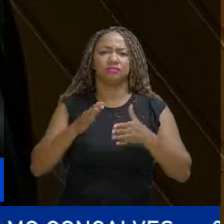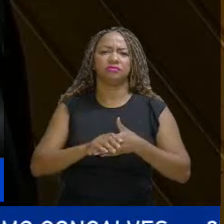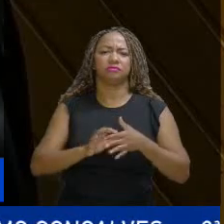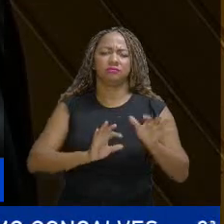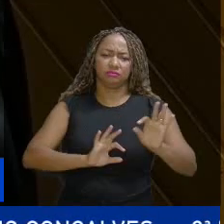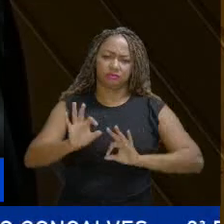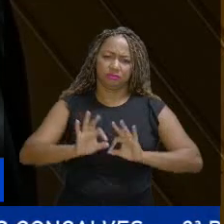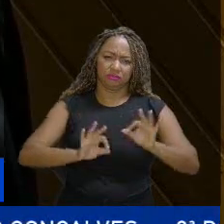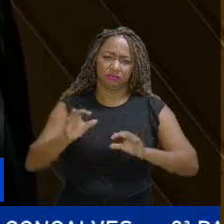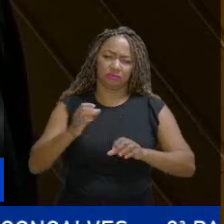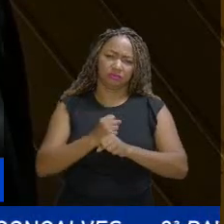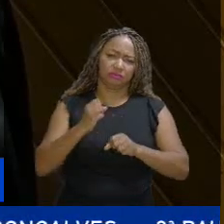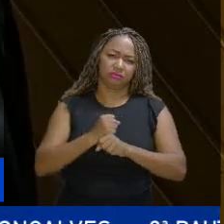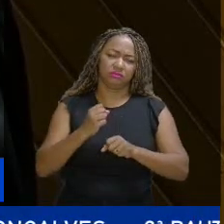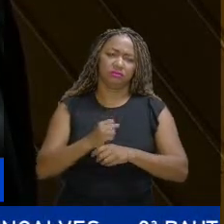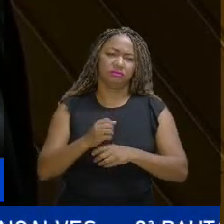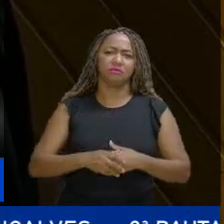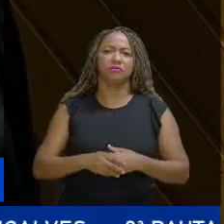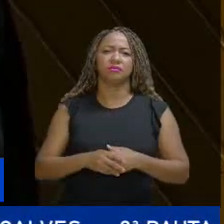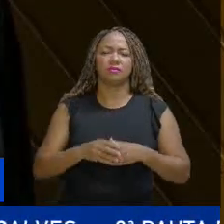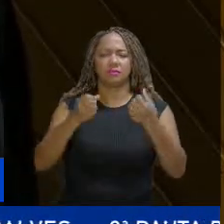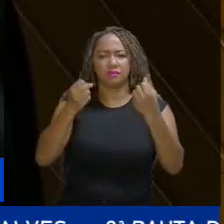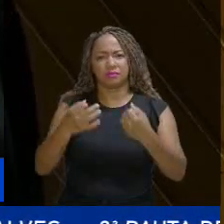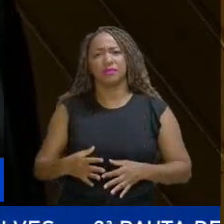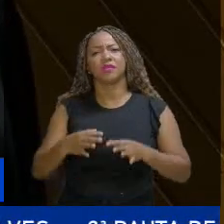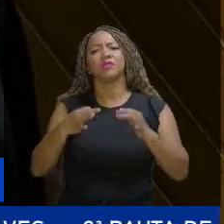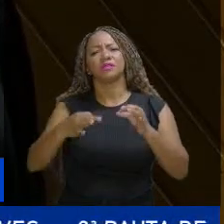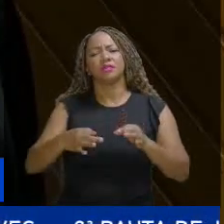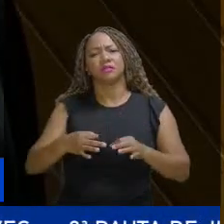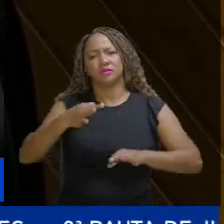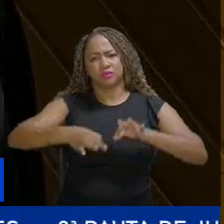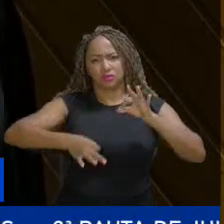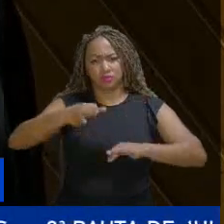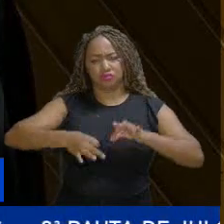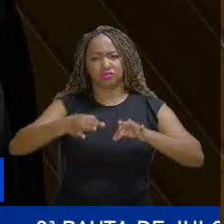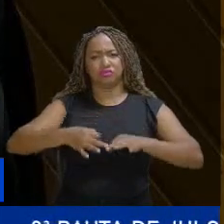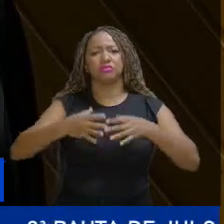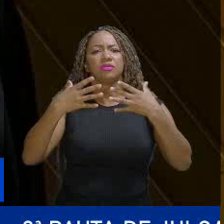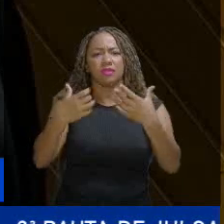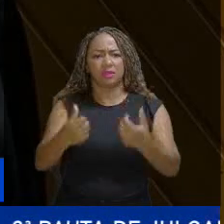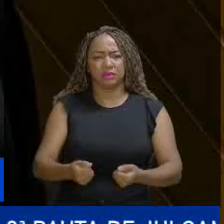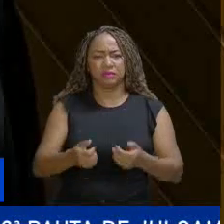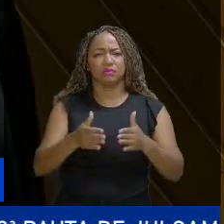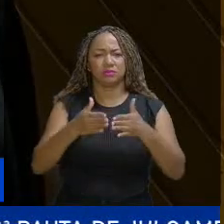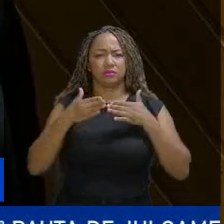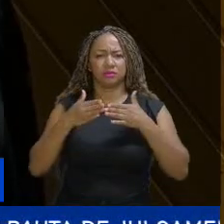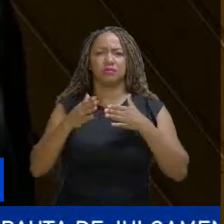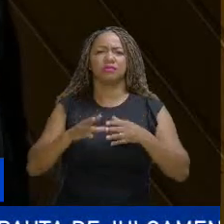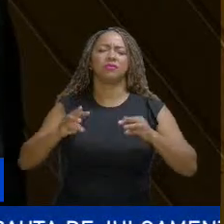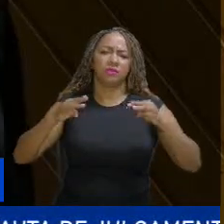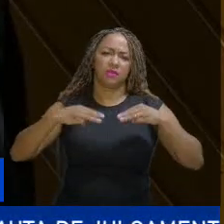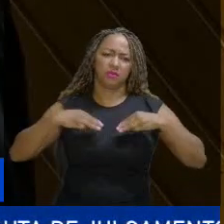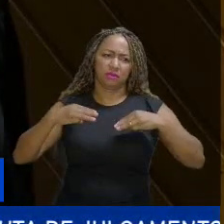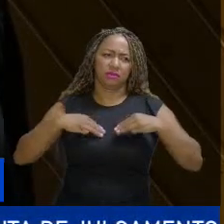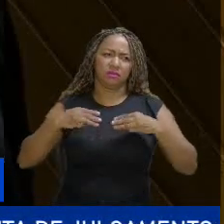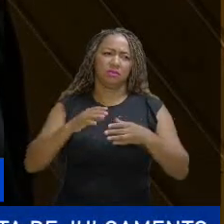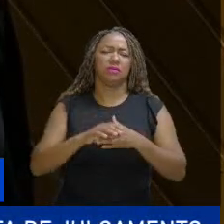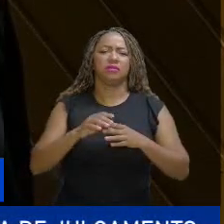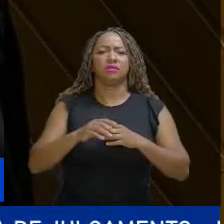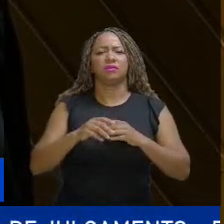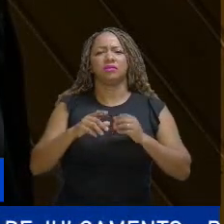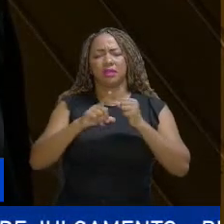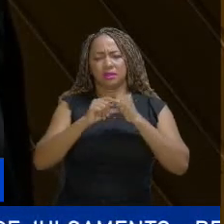de regularização das contas. Ante o exposto, julgo procedente o pedido e resolvo o mérito nos termos do